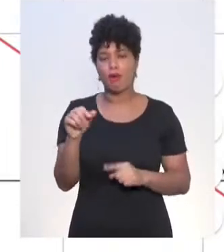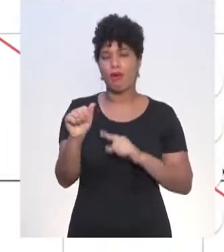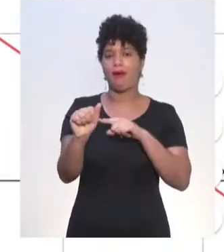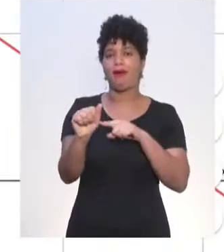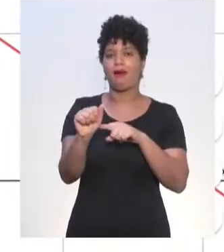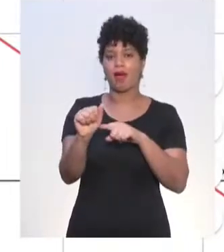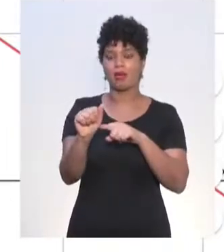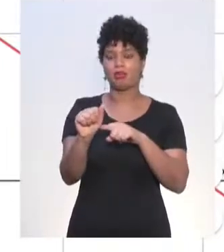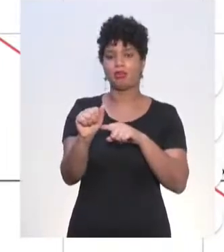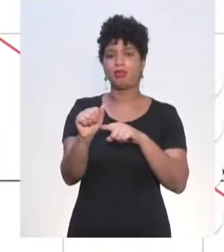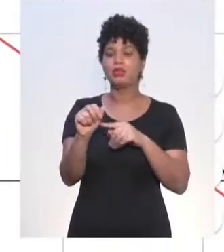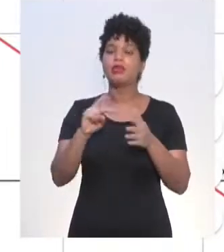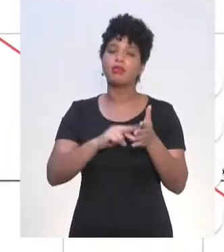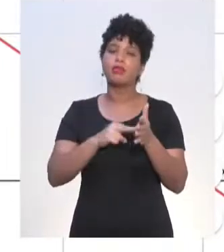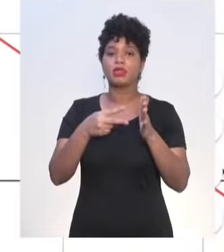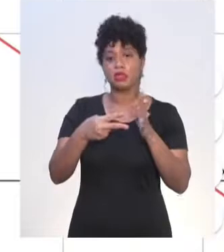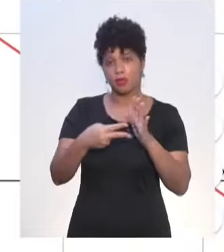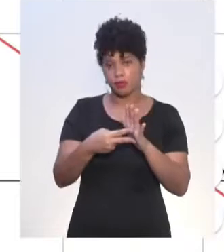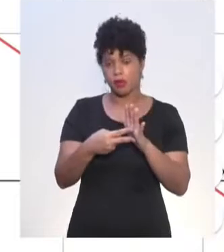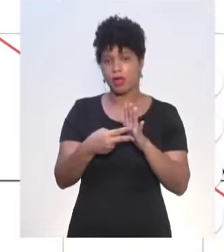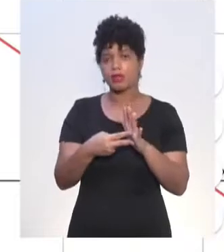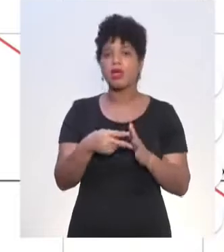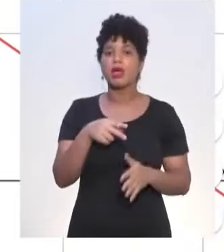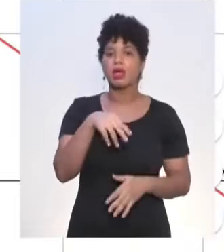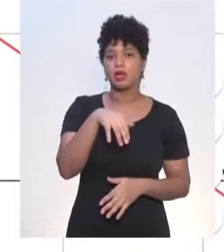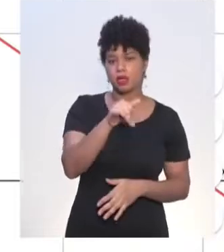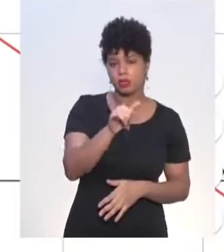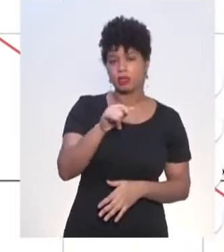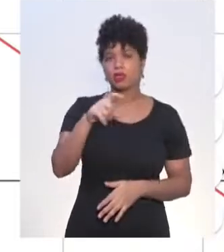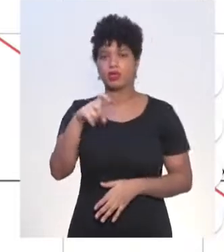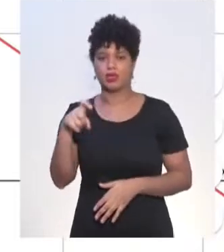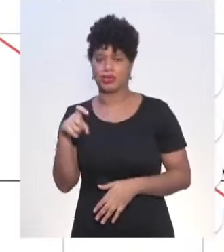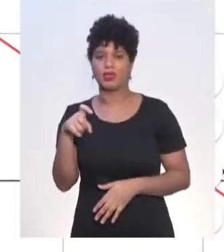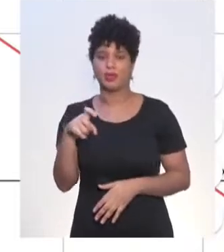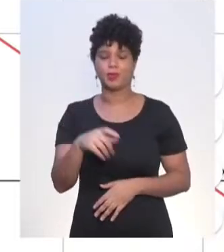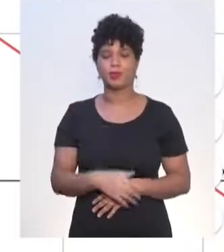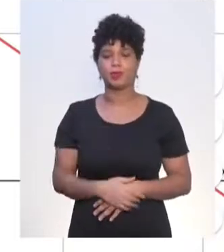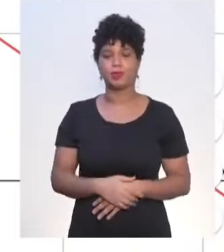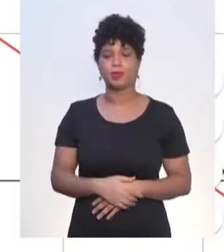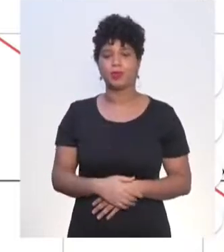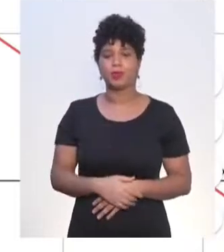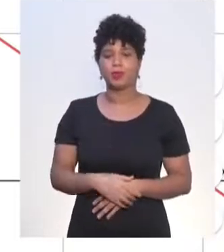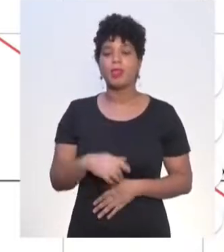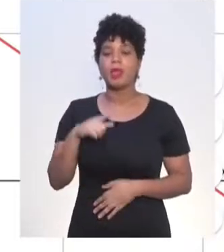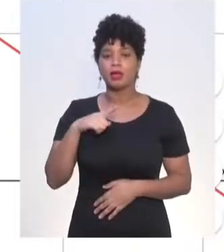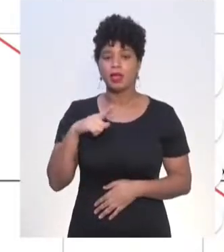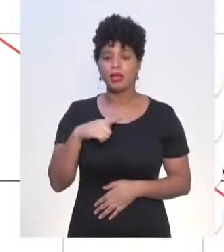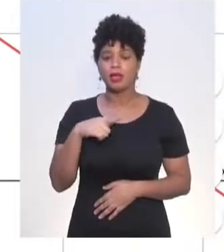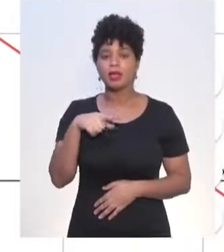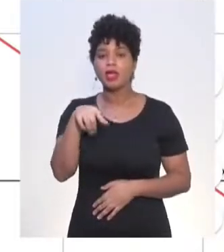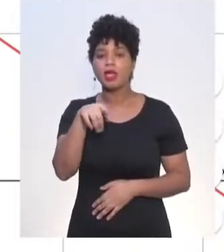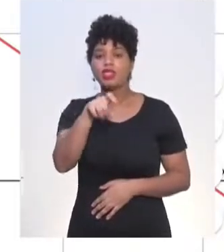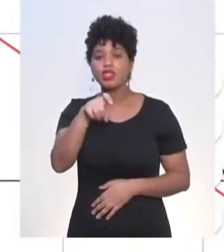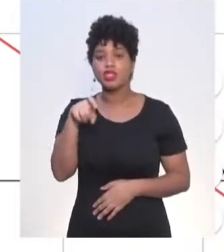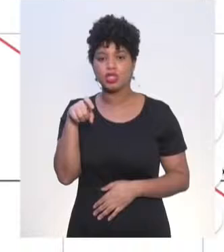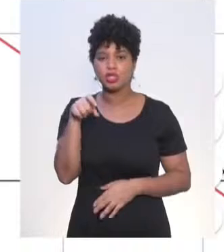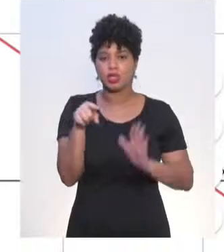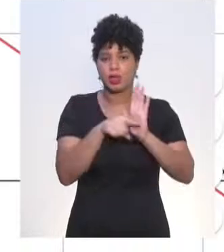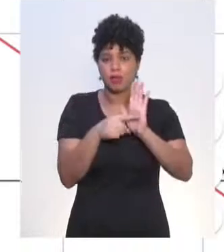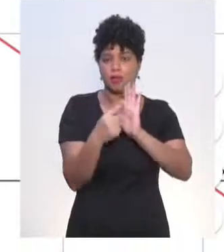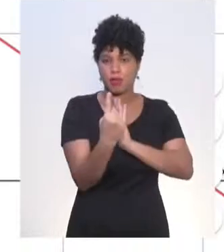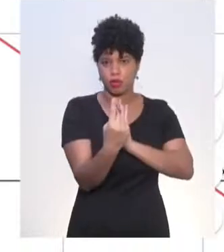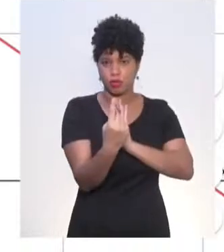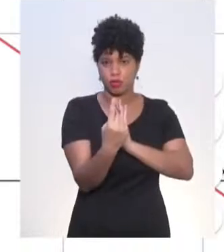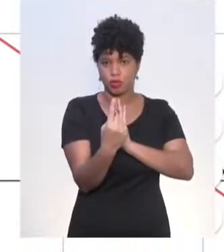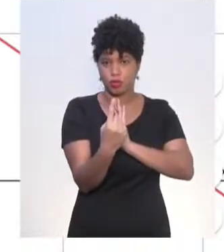né? Ele vai representar a resolução. Então, só de observar, eu tenho aqui, ó, 1 negativo de x,